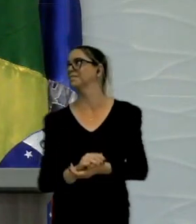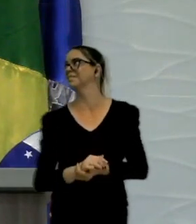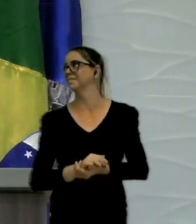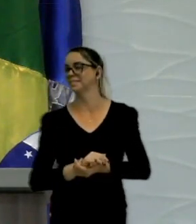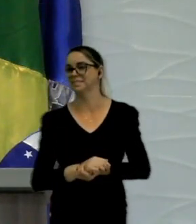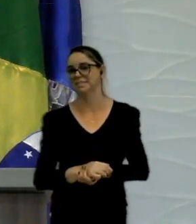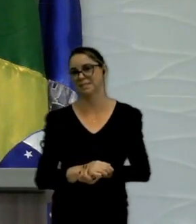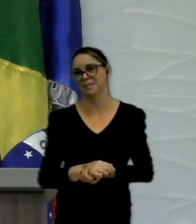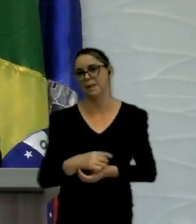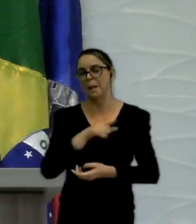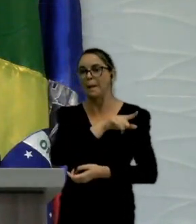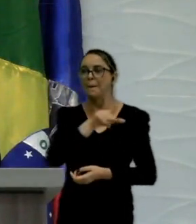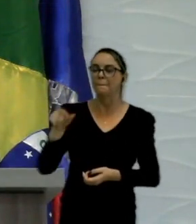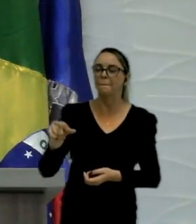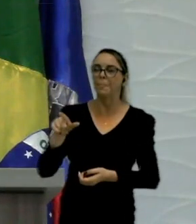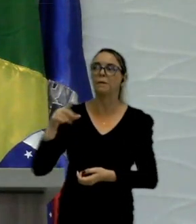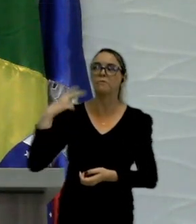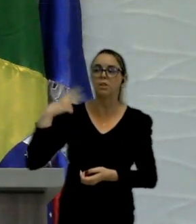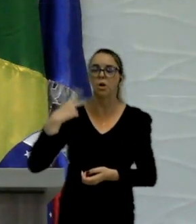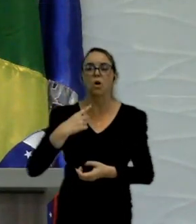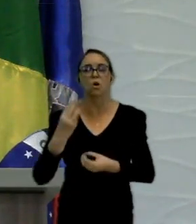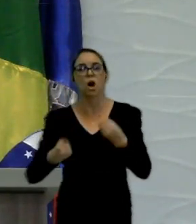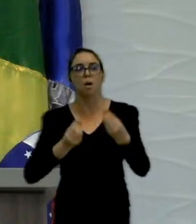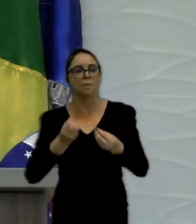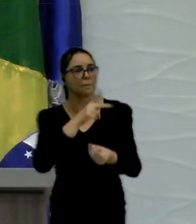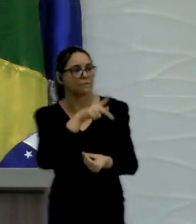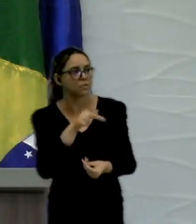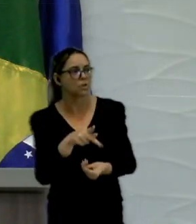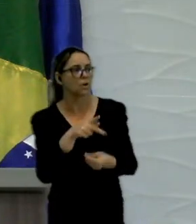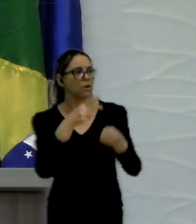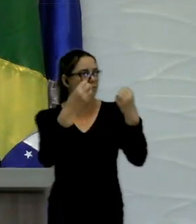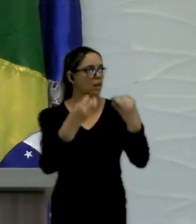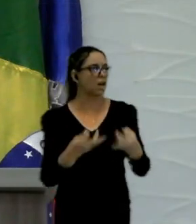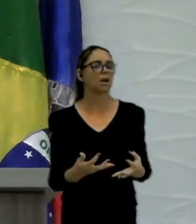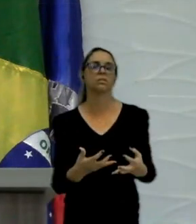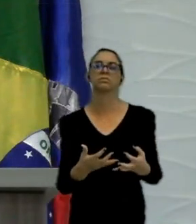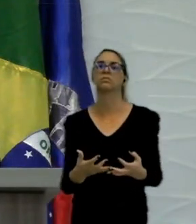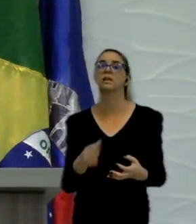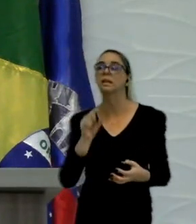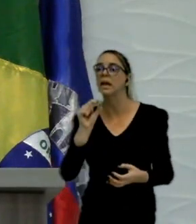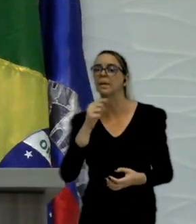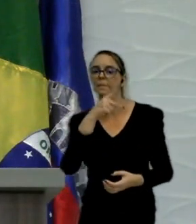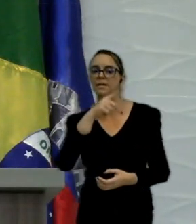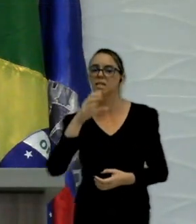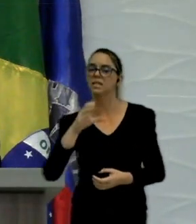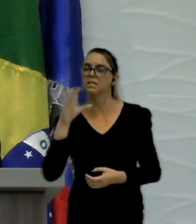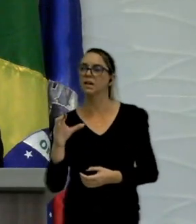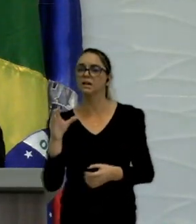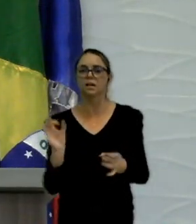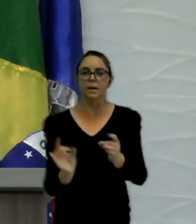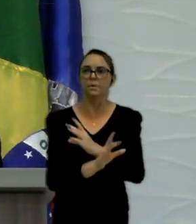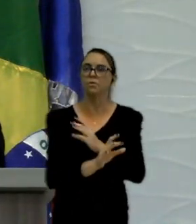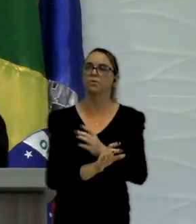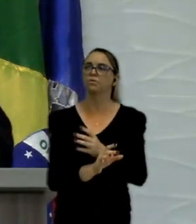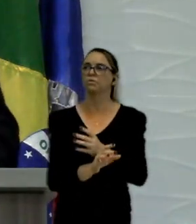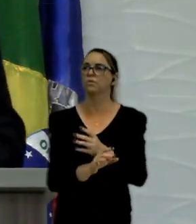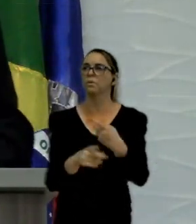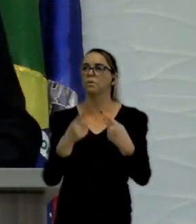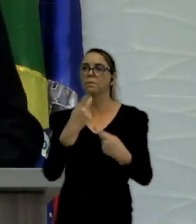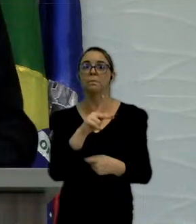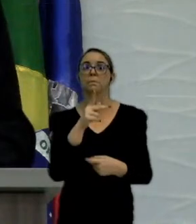Vereadores, vocês não têm moral aqui de falar em professor, não. Quem acabou com o PCC dos professores foi o seu